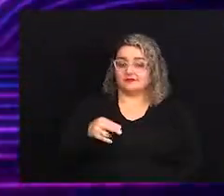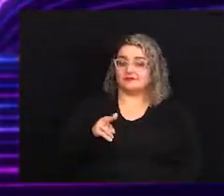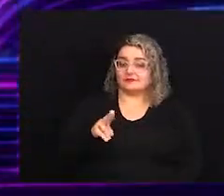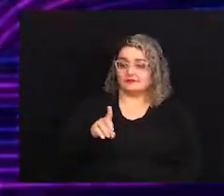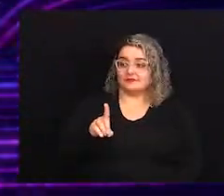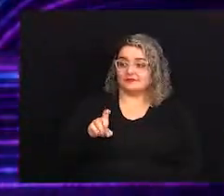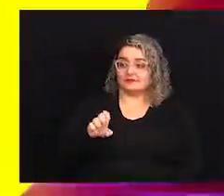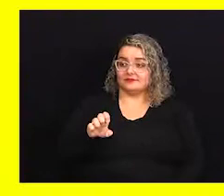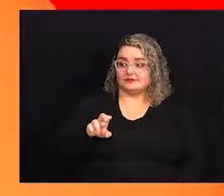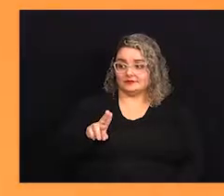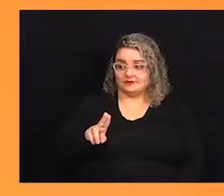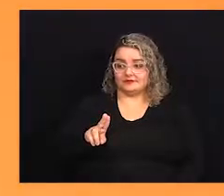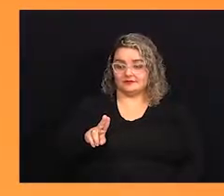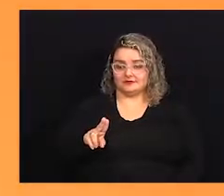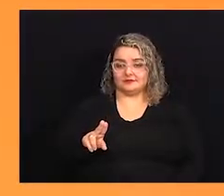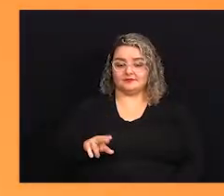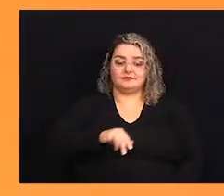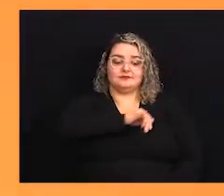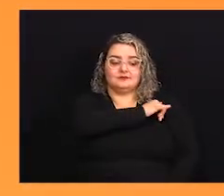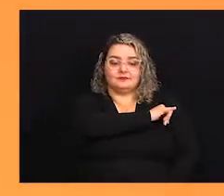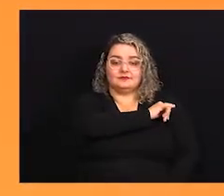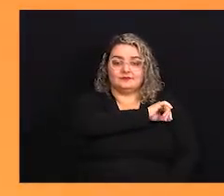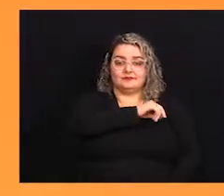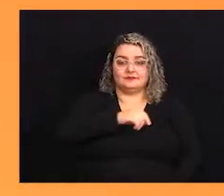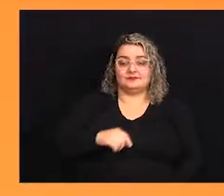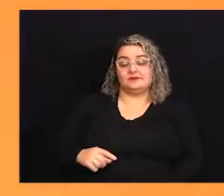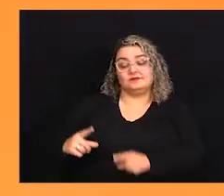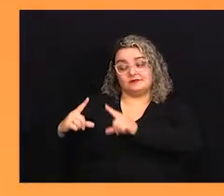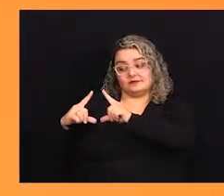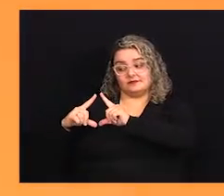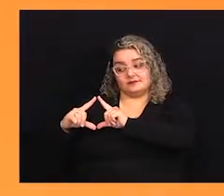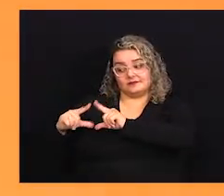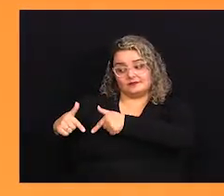carioca que volta de Israel meio perturbado